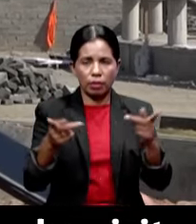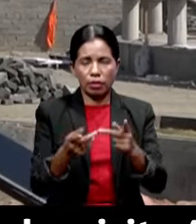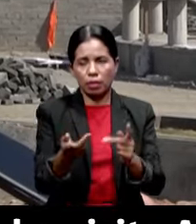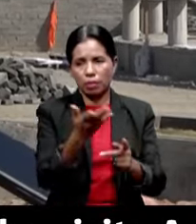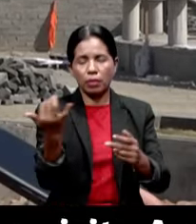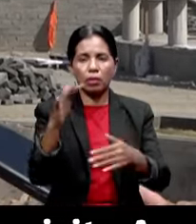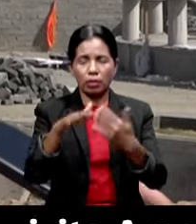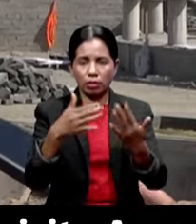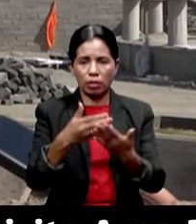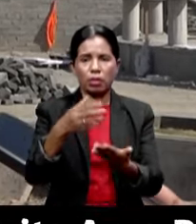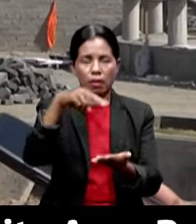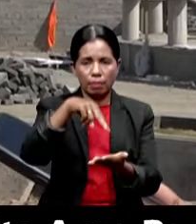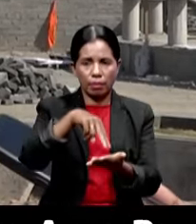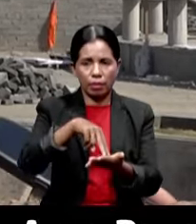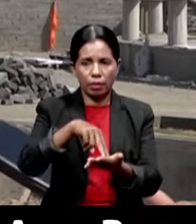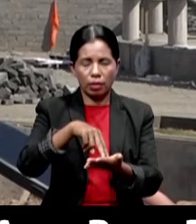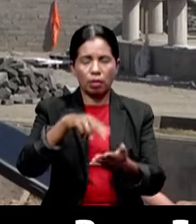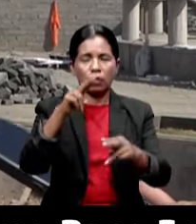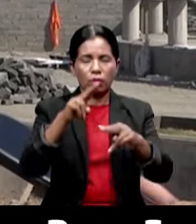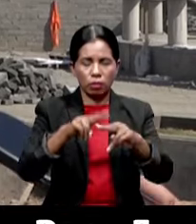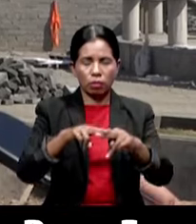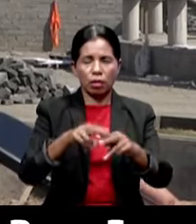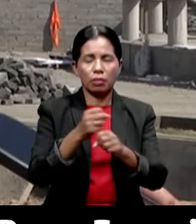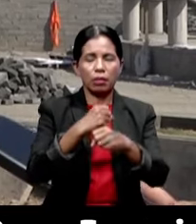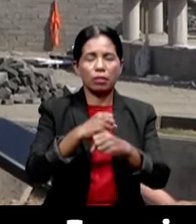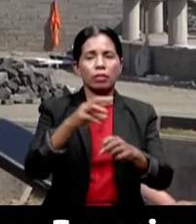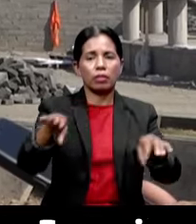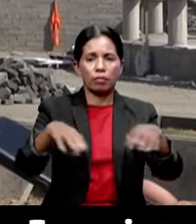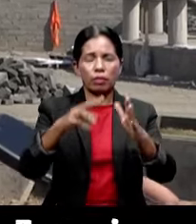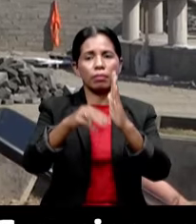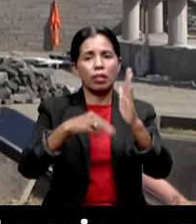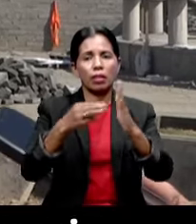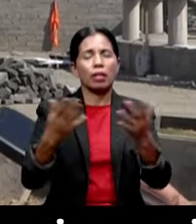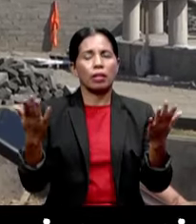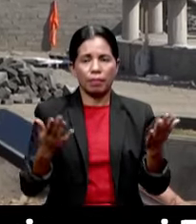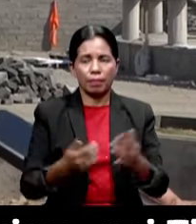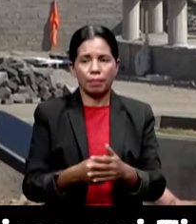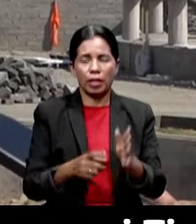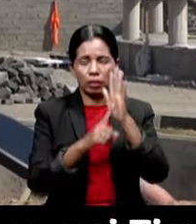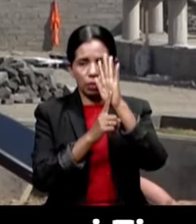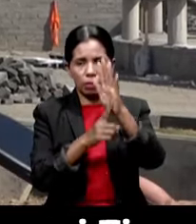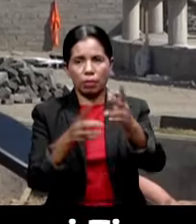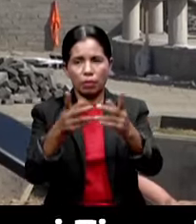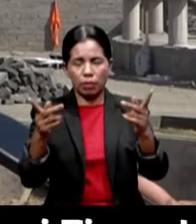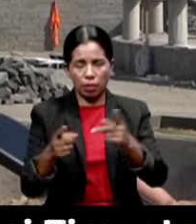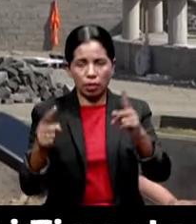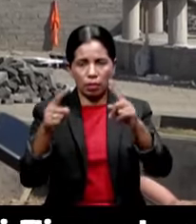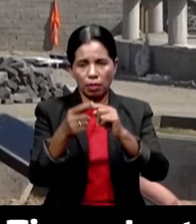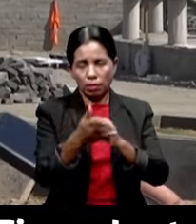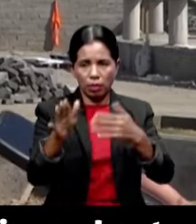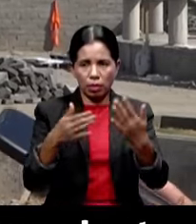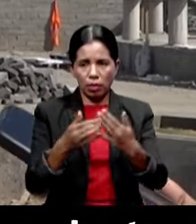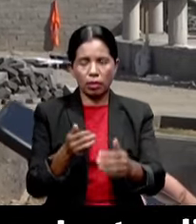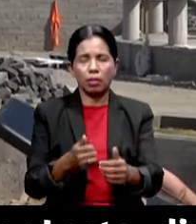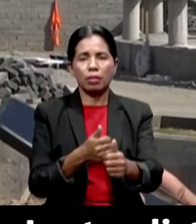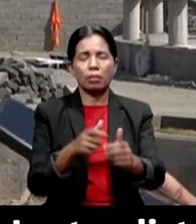cercar tu hamri a tu tour hal serviço media né neve então por exemplo correndo então a tu do fatin vai então vou cercar tour layout neve